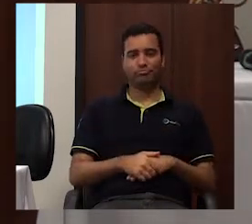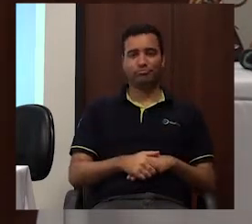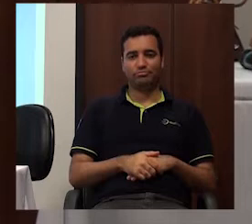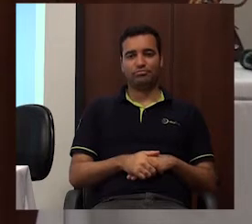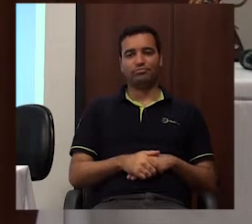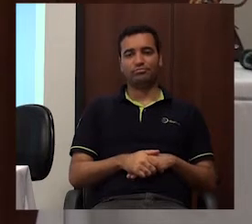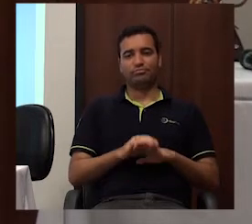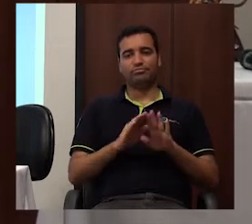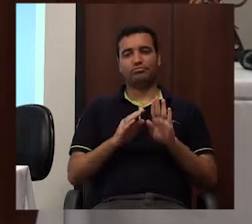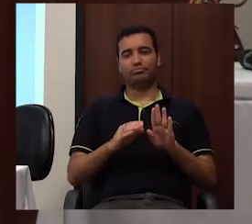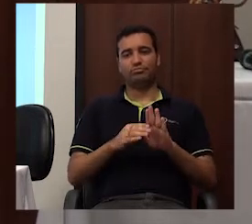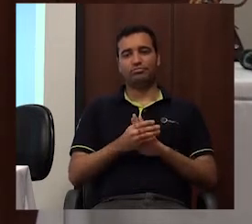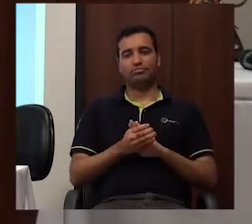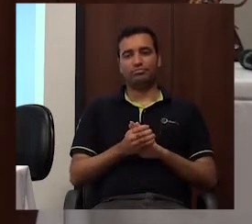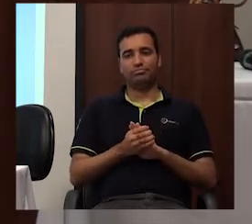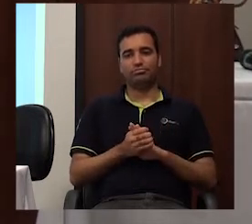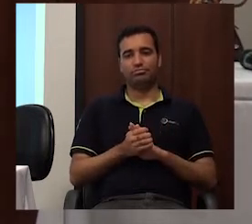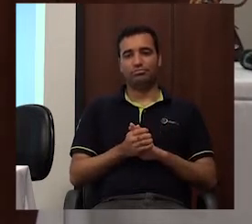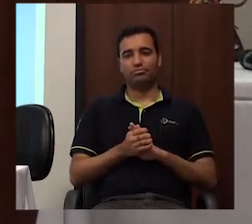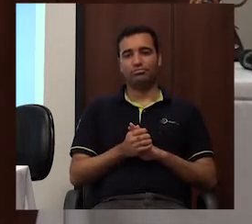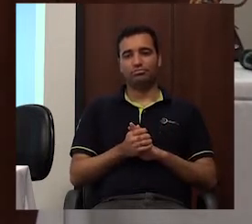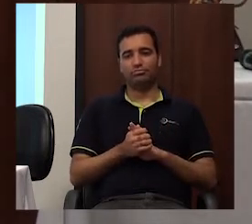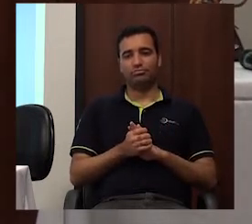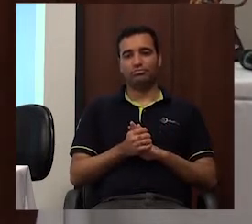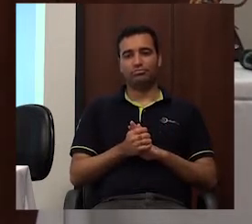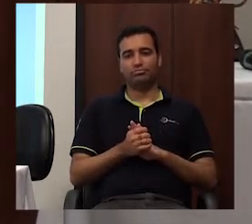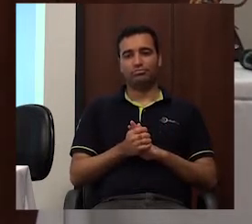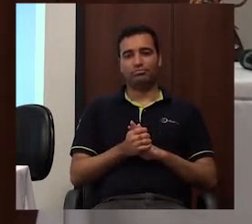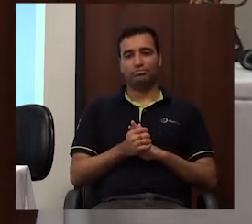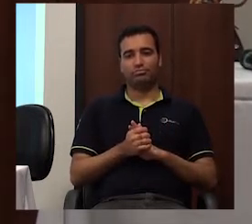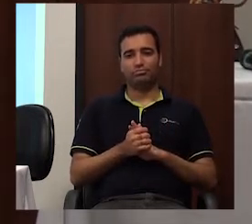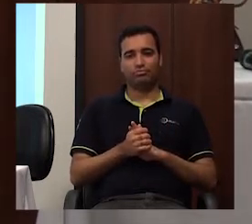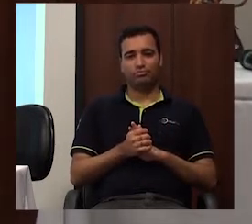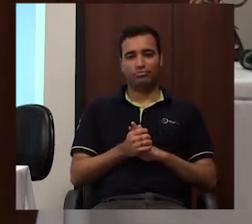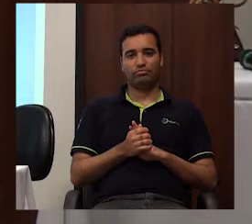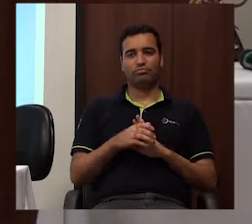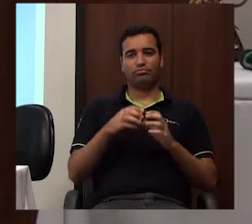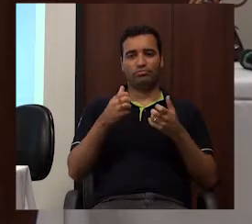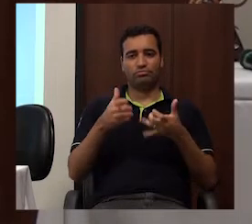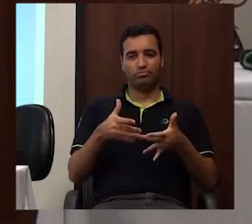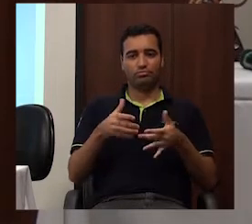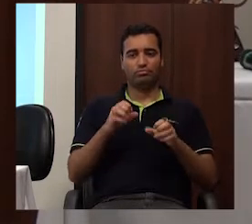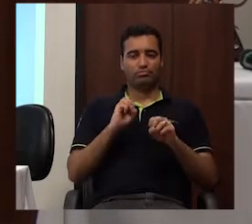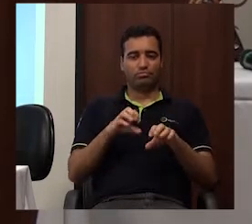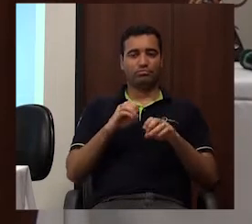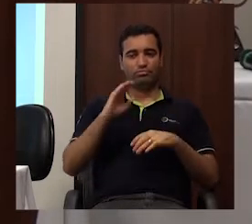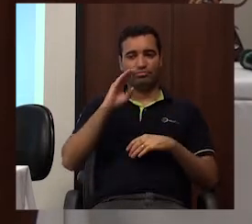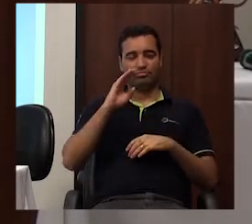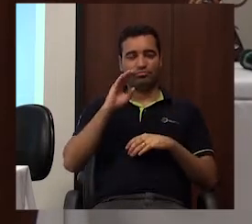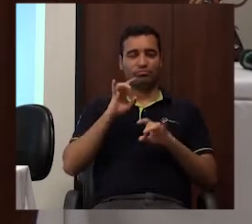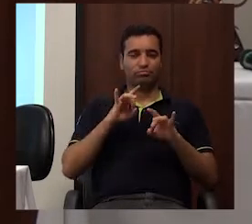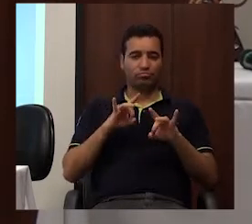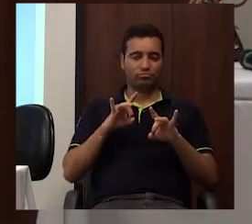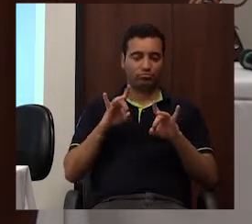mas, bom, eu vou pular a definição de educação especial e educação